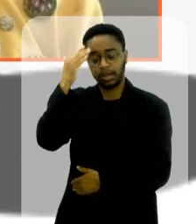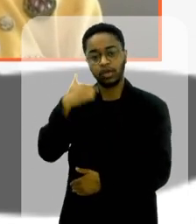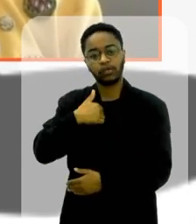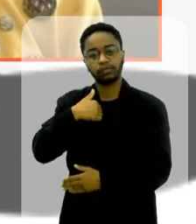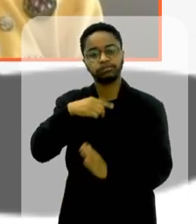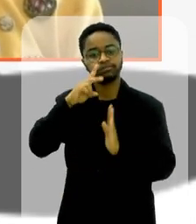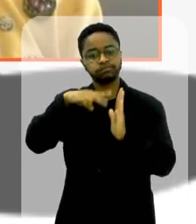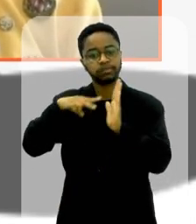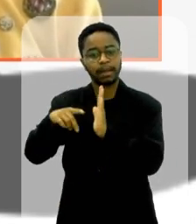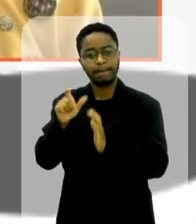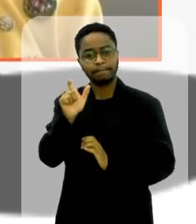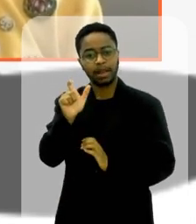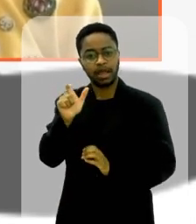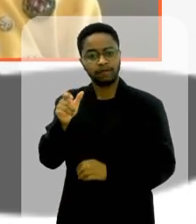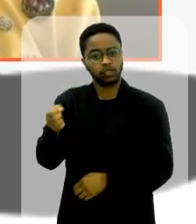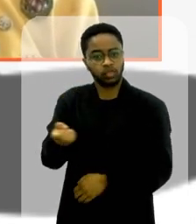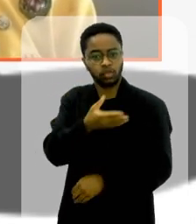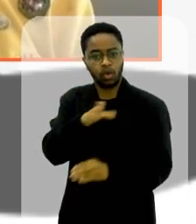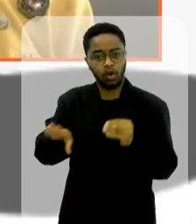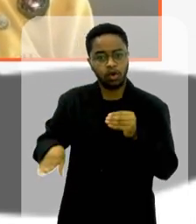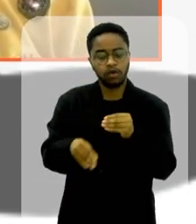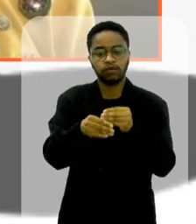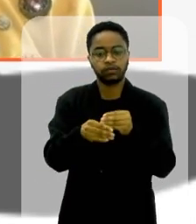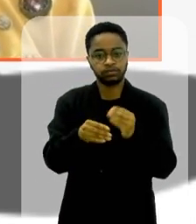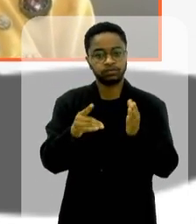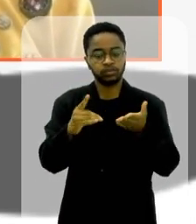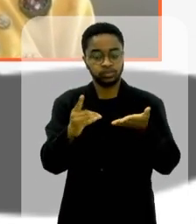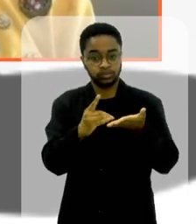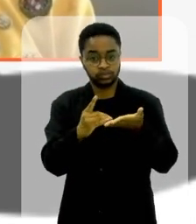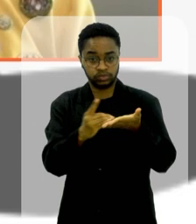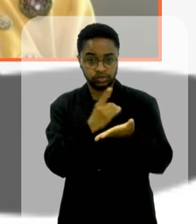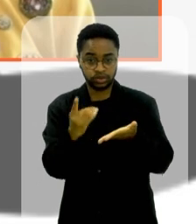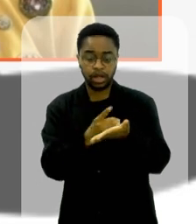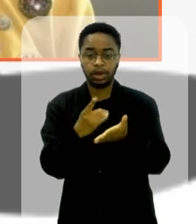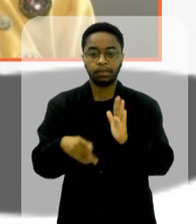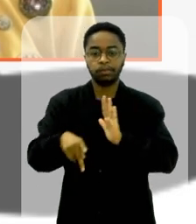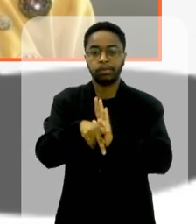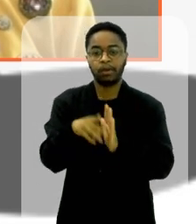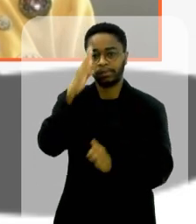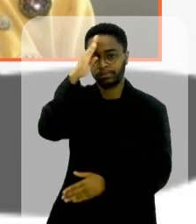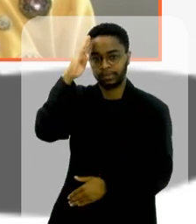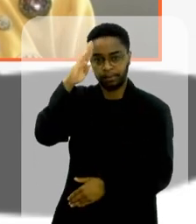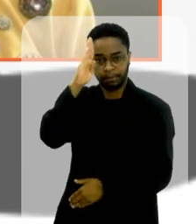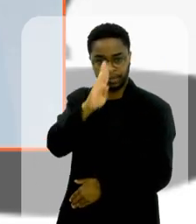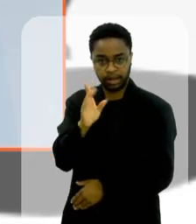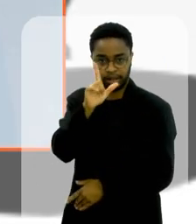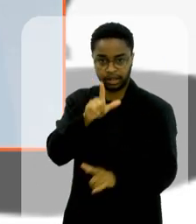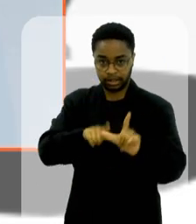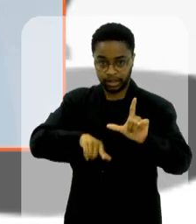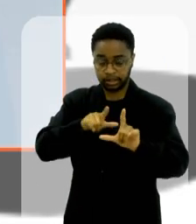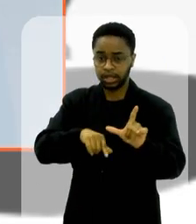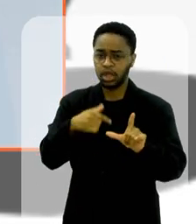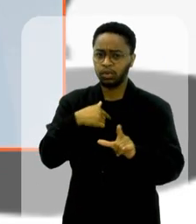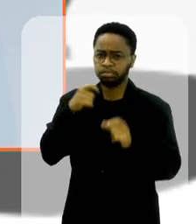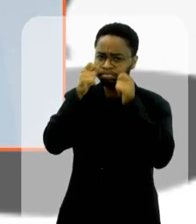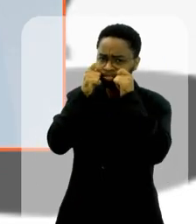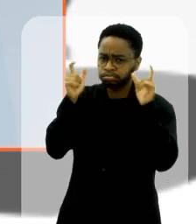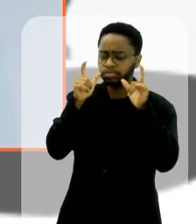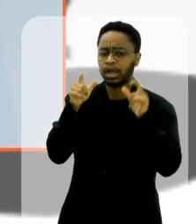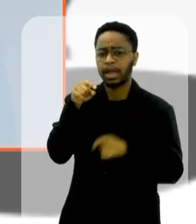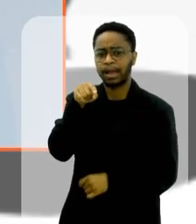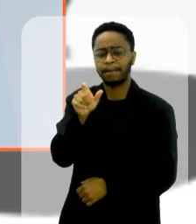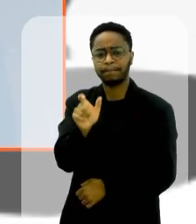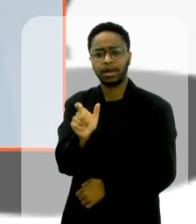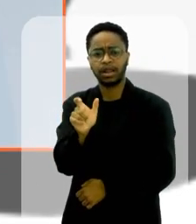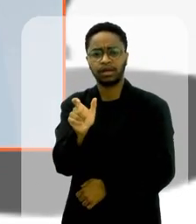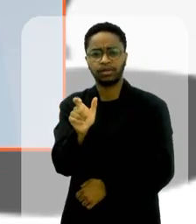vendo aqui as 10 últimas palavras que foram incorporadas pela Academia Brasileira de Letras. Recentemente, uma delas até me chamou a